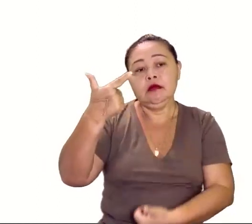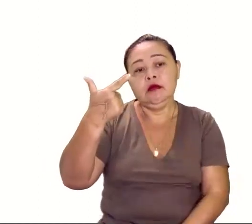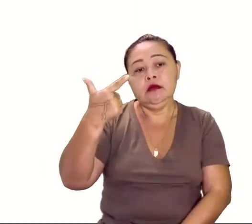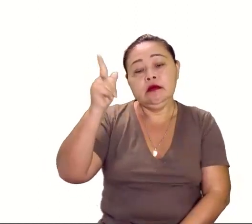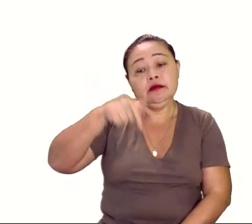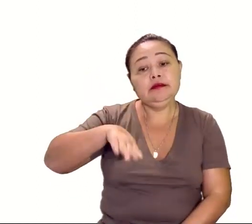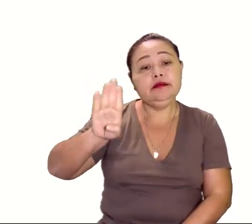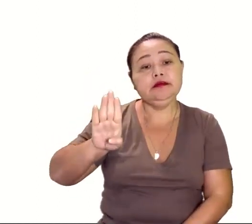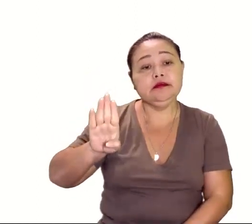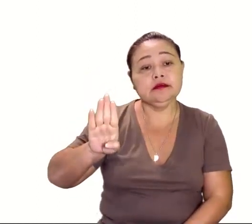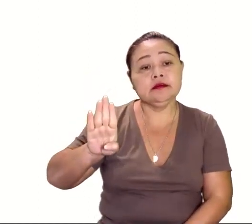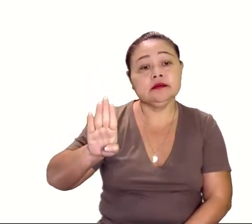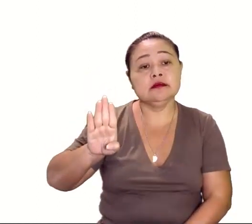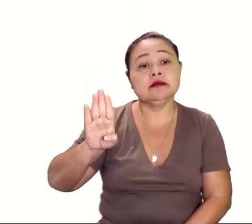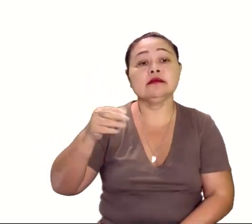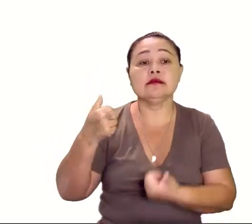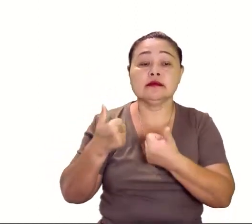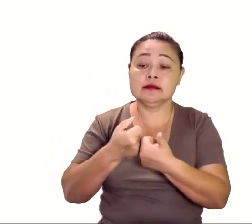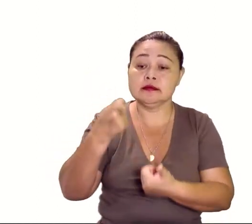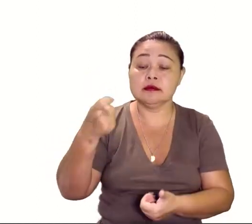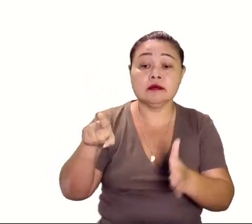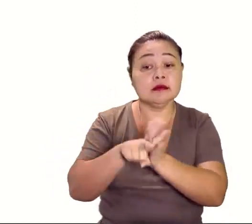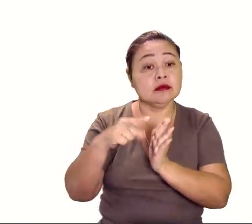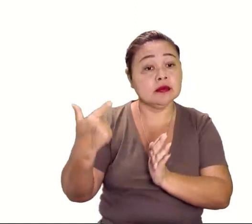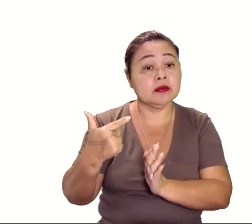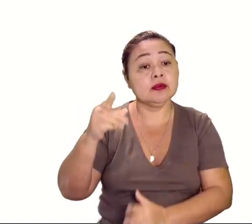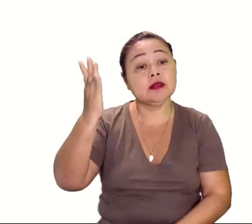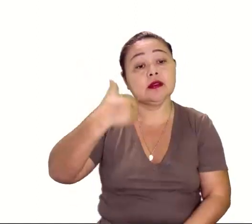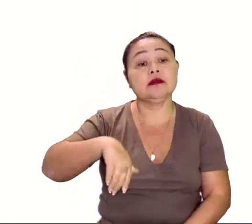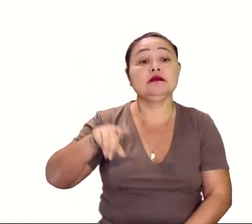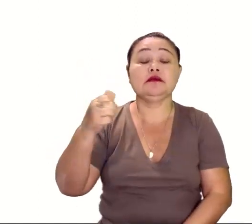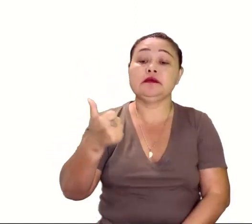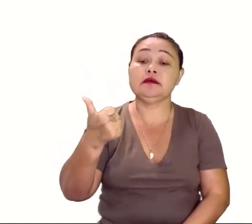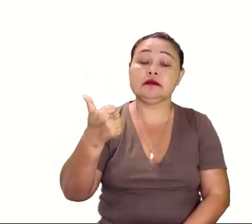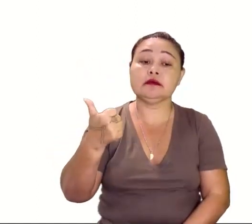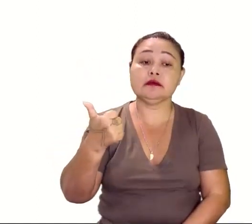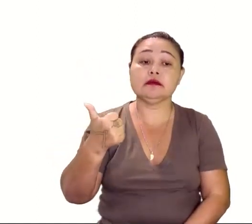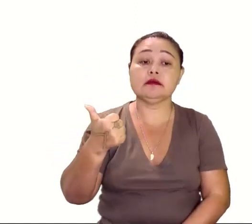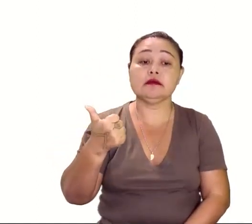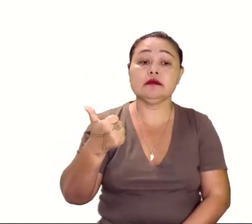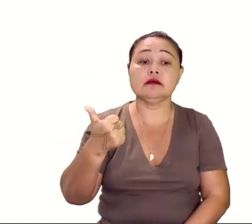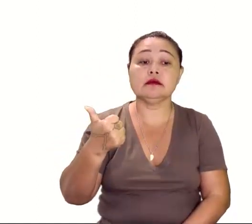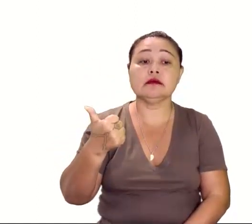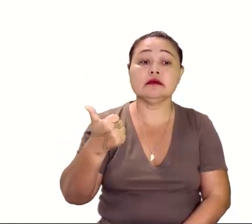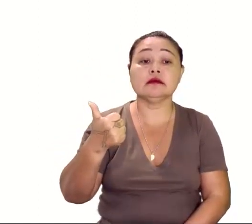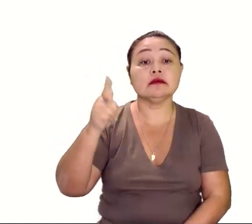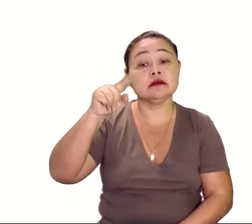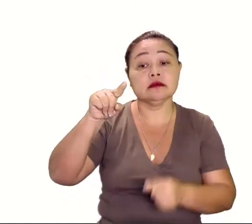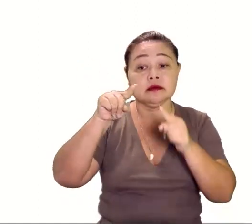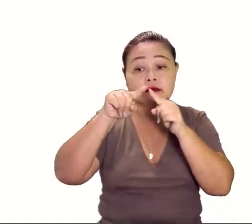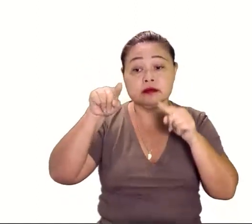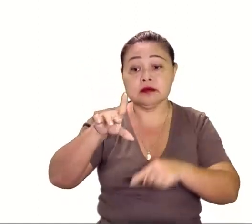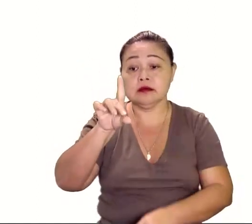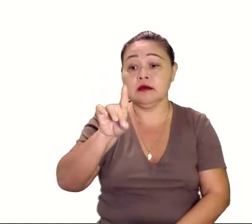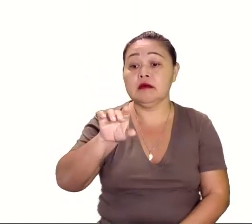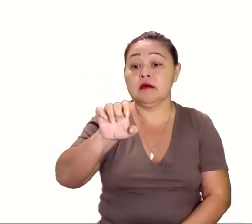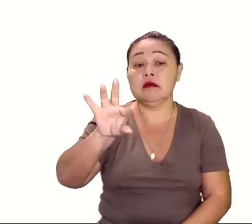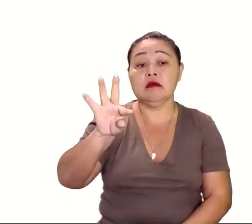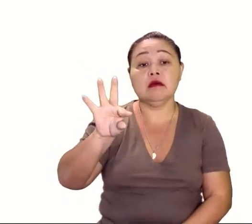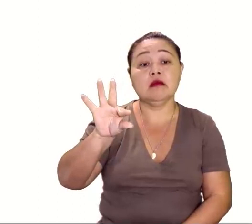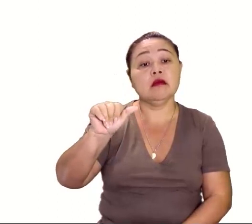quadrado. Quem é B? O B acompanha o x. Menos 2. E quem é C? Tá sozinho. 1, né? Quem é meu delta? Meu delta é o B